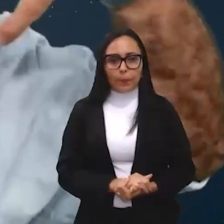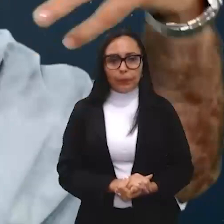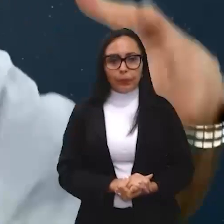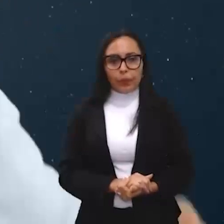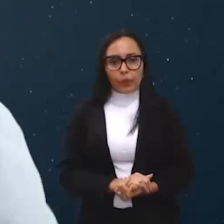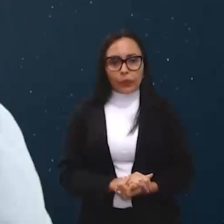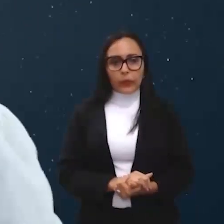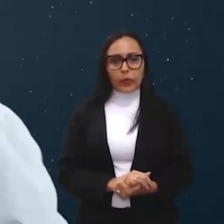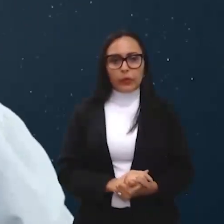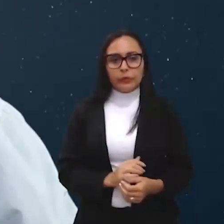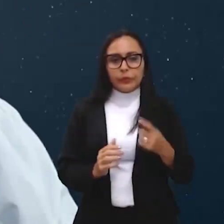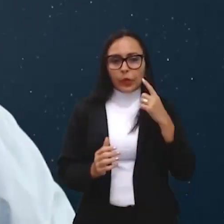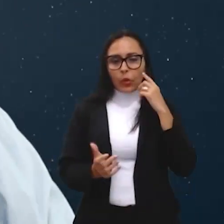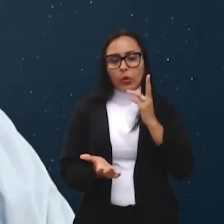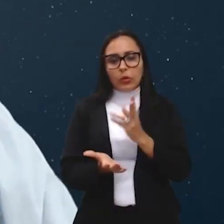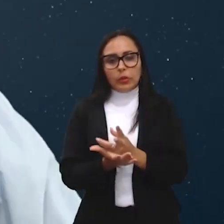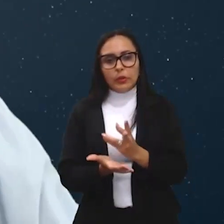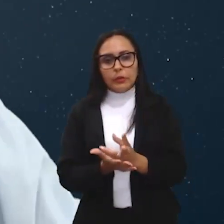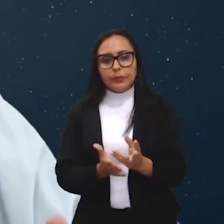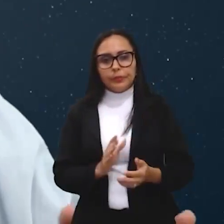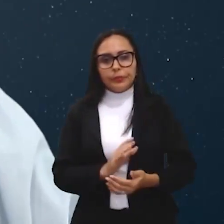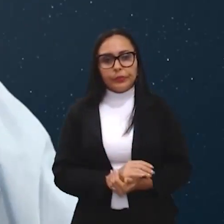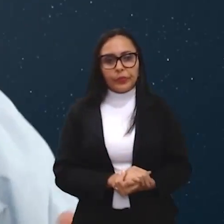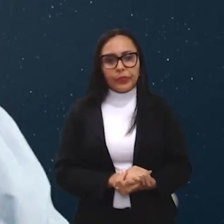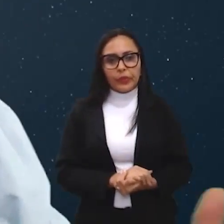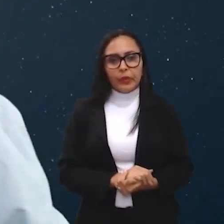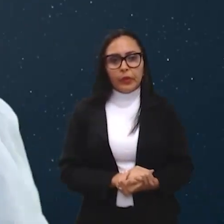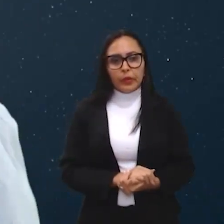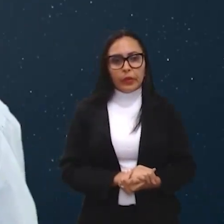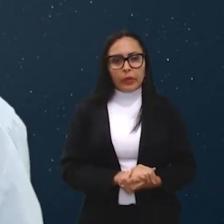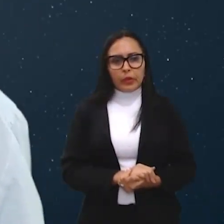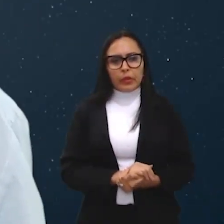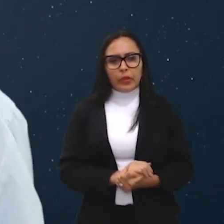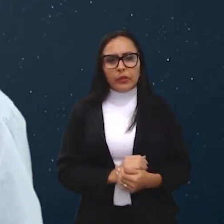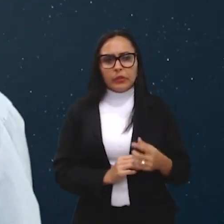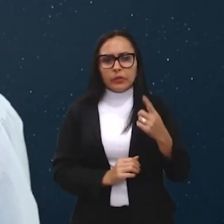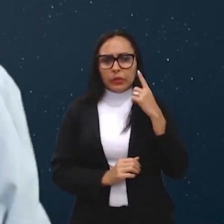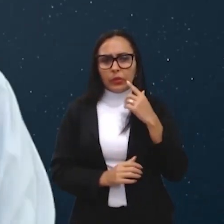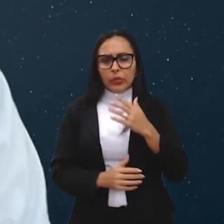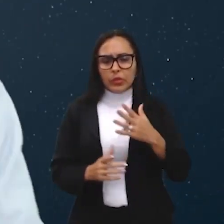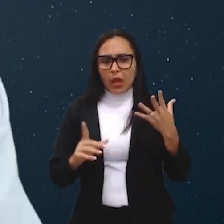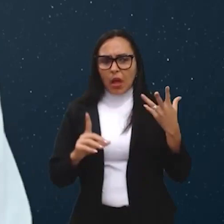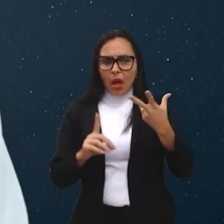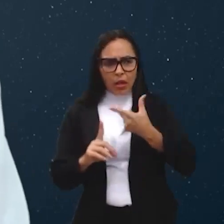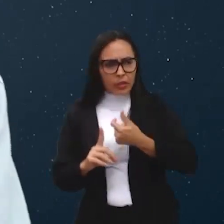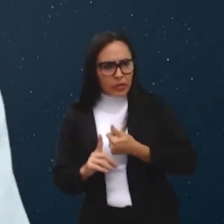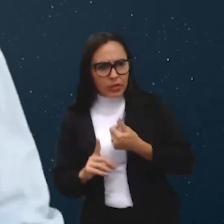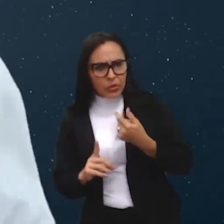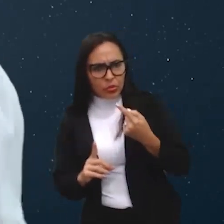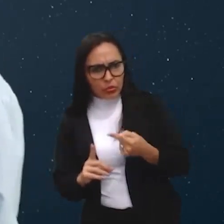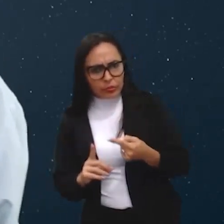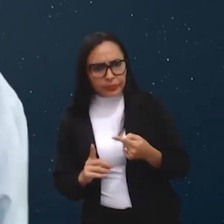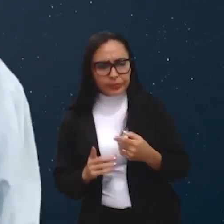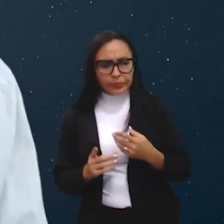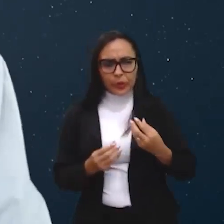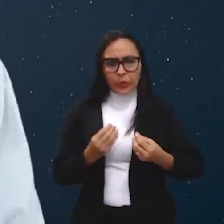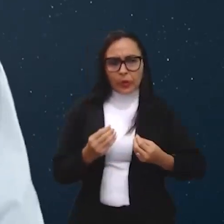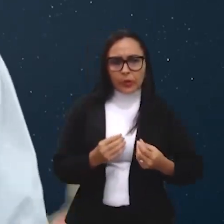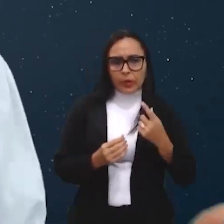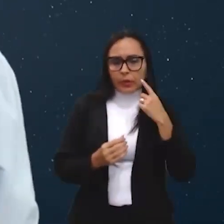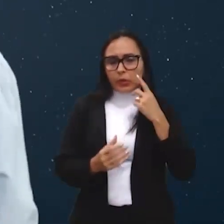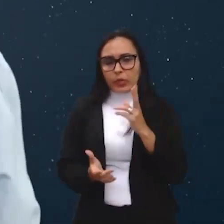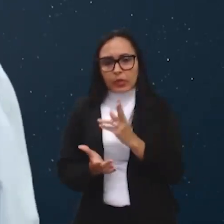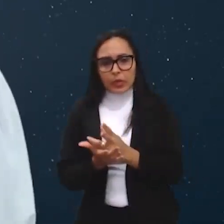artística conservadora, e a ponto de se dizer assim, será arte isso? Isto é arte? Como é que você